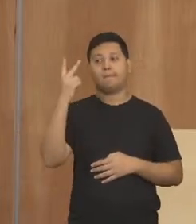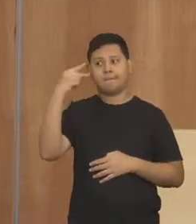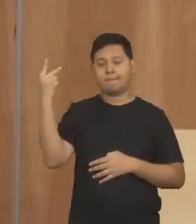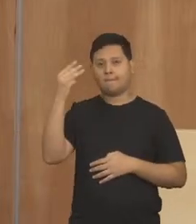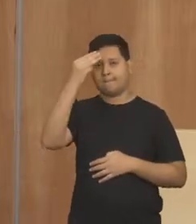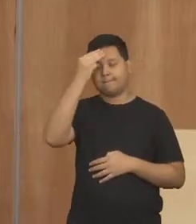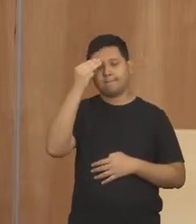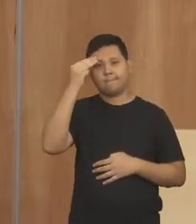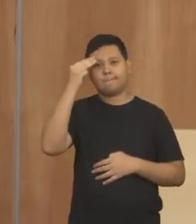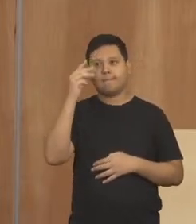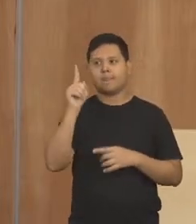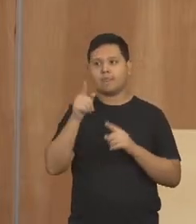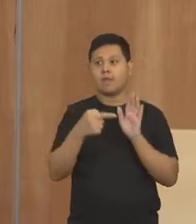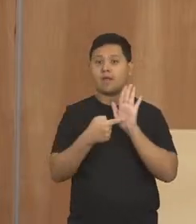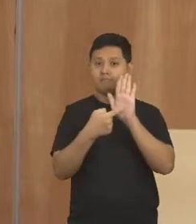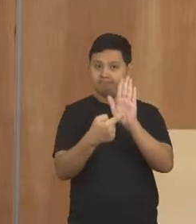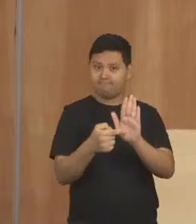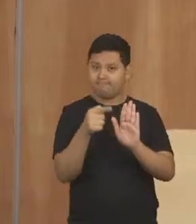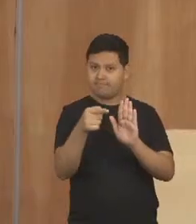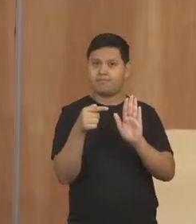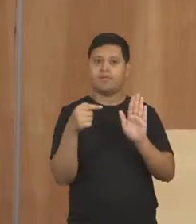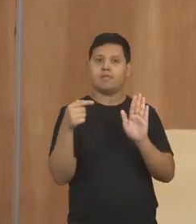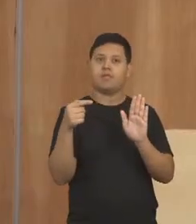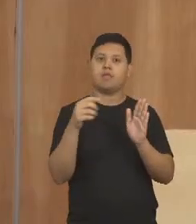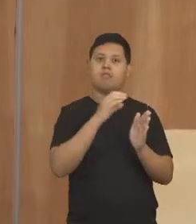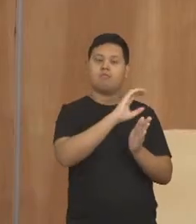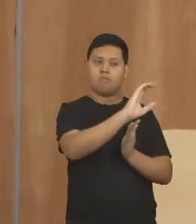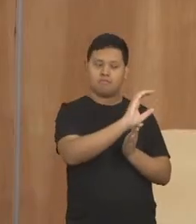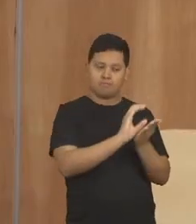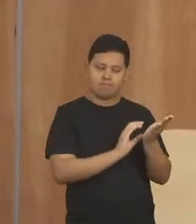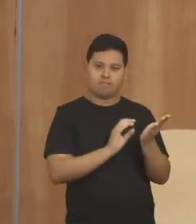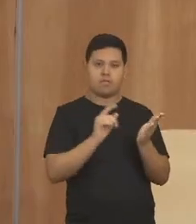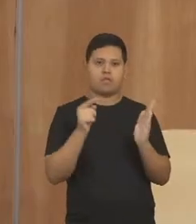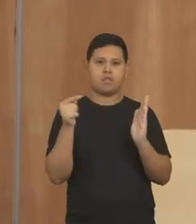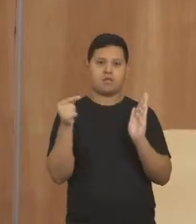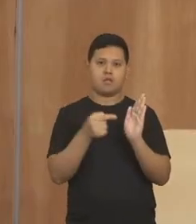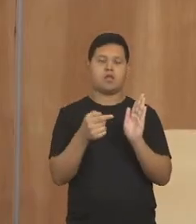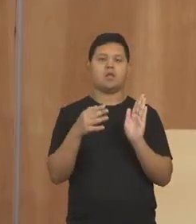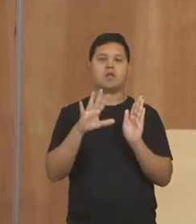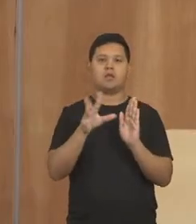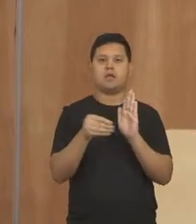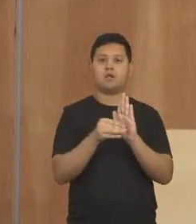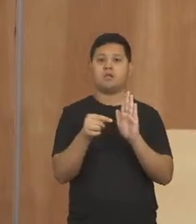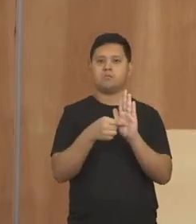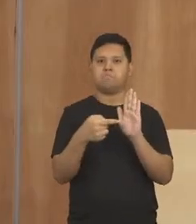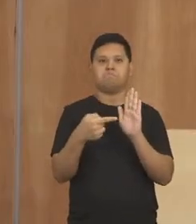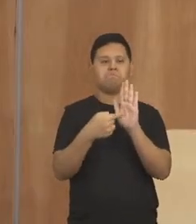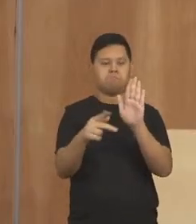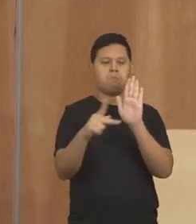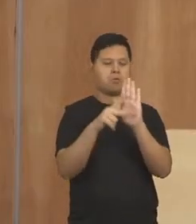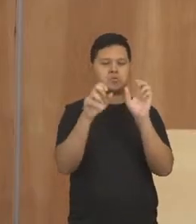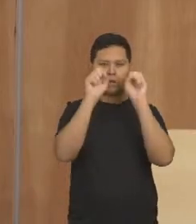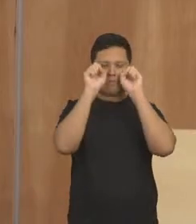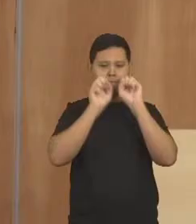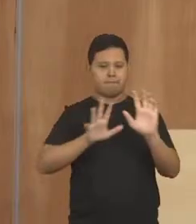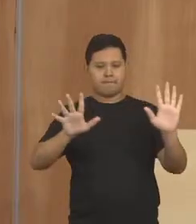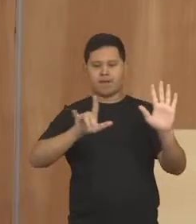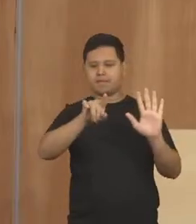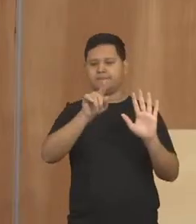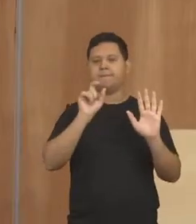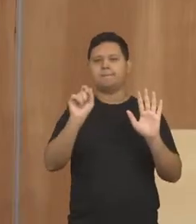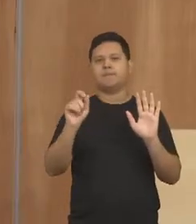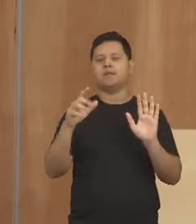Maria Amélia também vai apresentar aqui uma importante emenda que vai tornar esse projeto aqui mais transparente ainda e